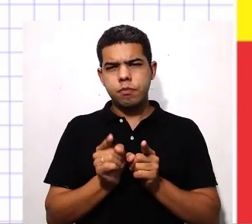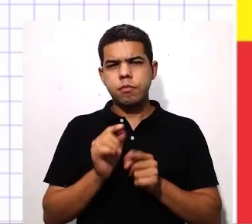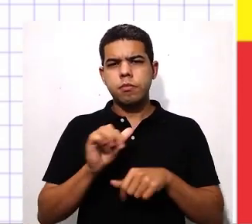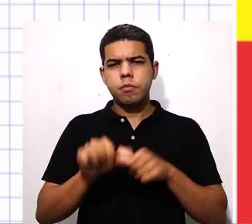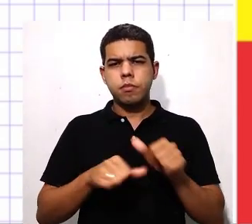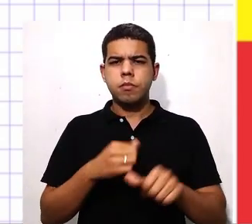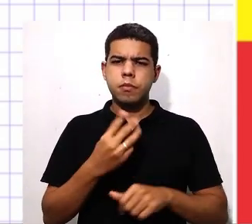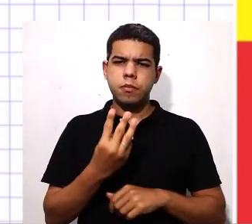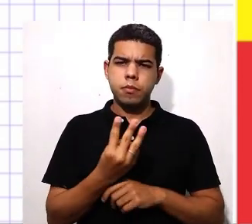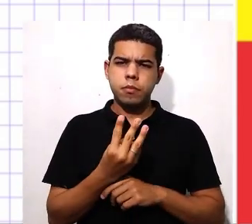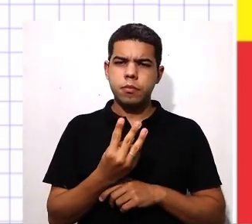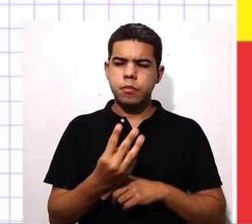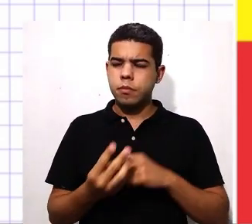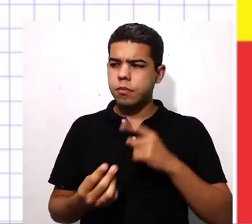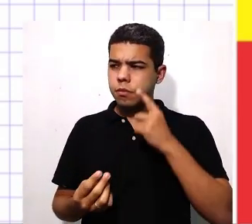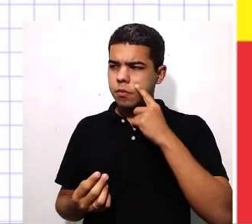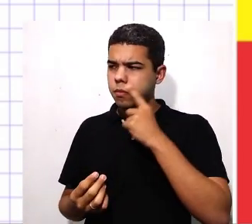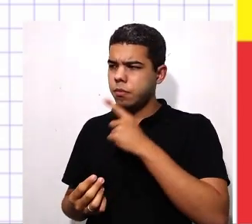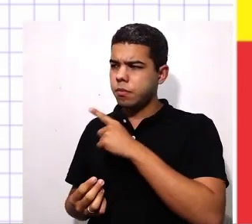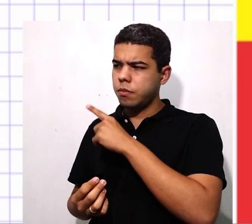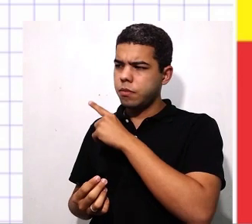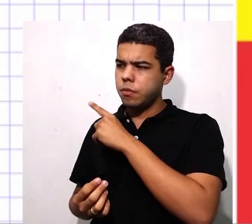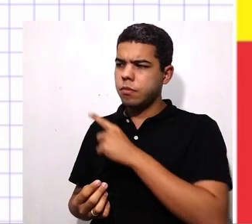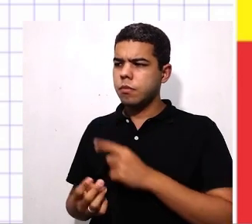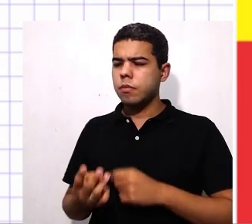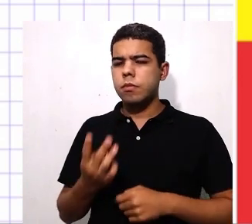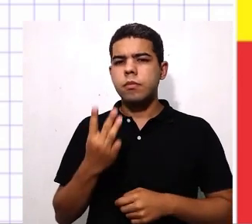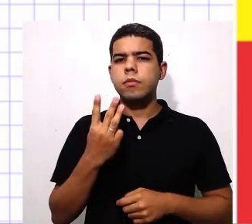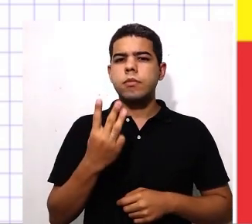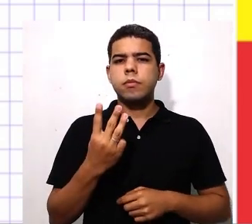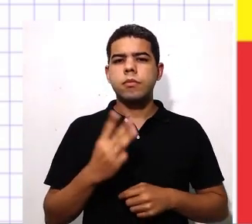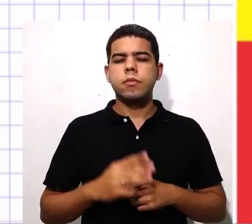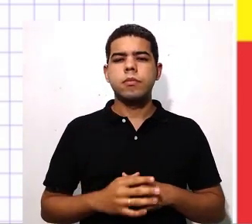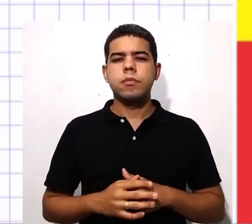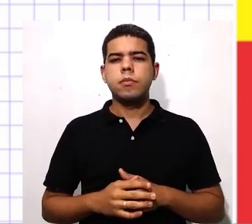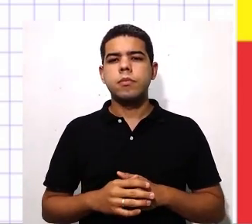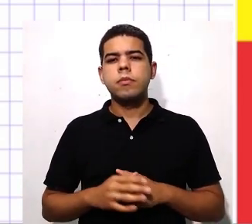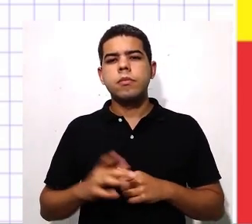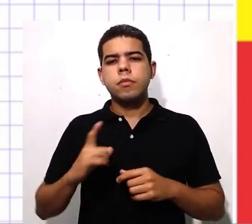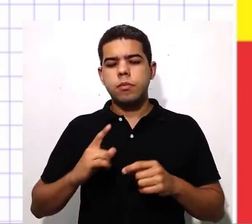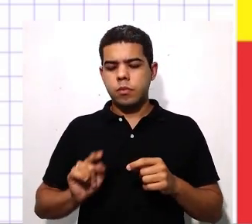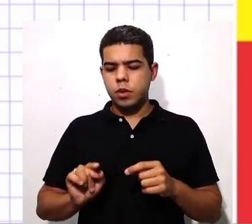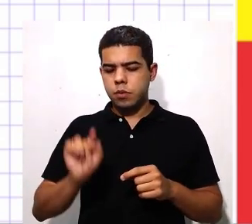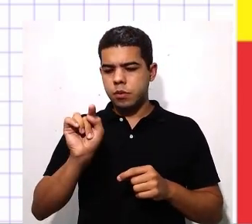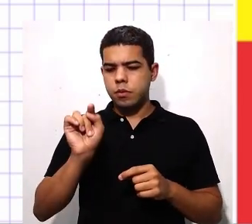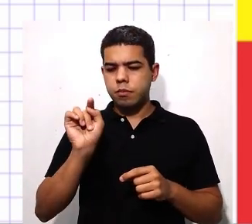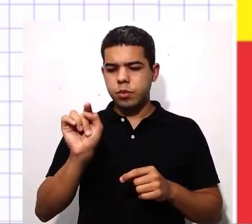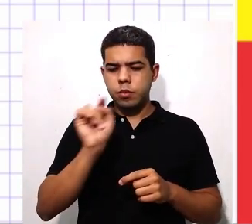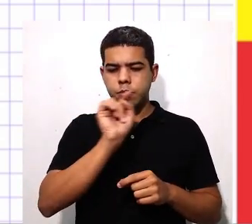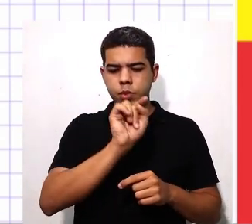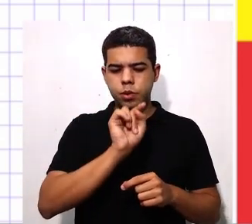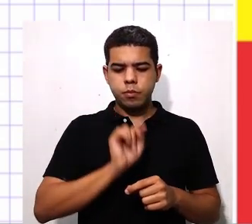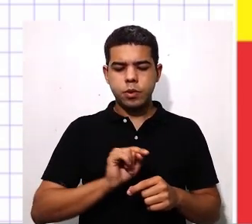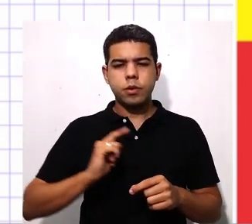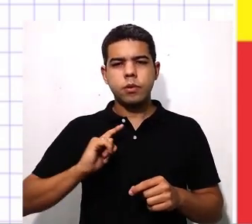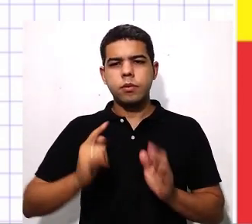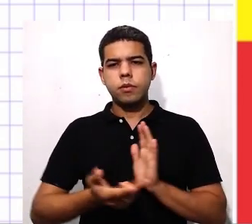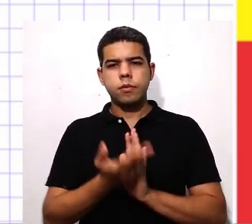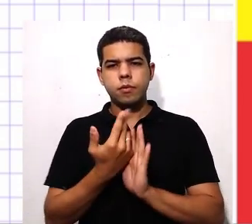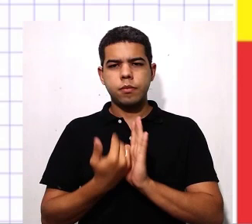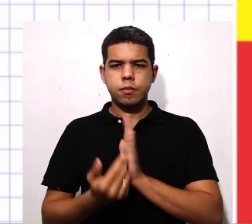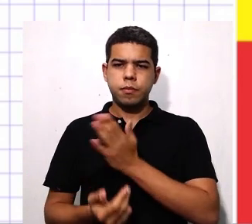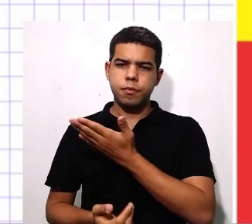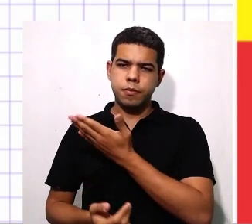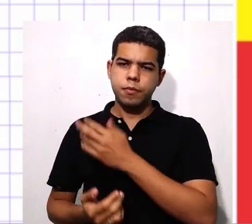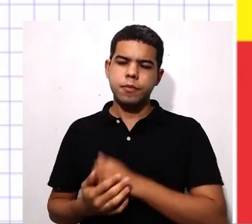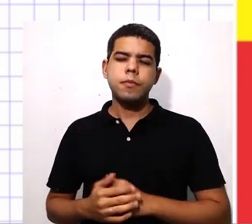isso que está aqui, ó, 3. Isso, ligando os pontos, ó, fica nessa figura. Então, veja aqui, na figura grande,